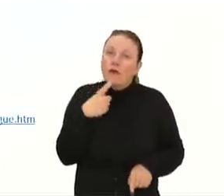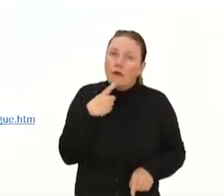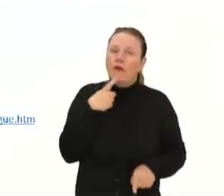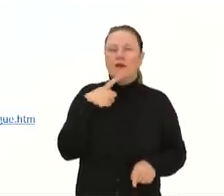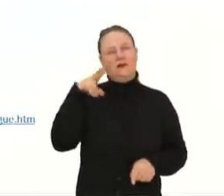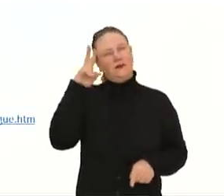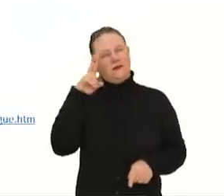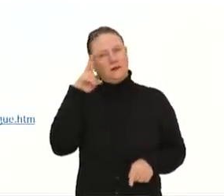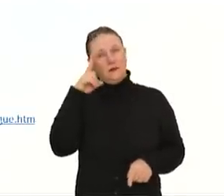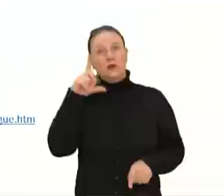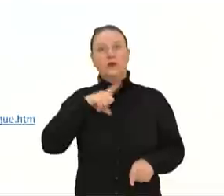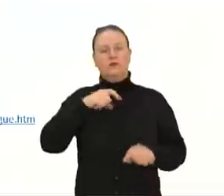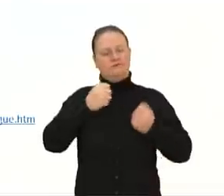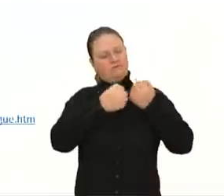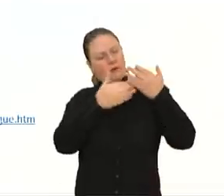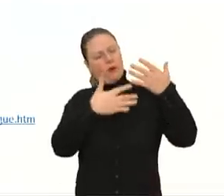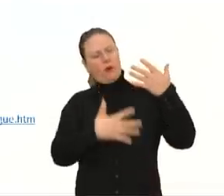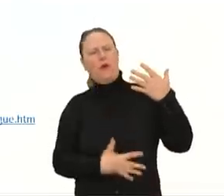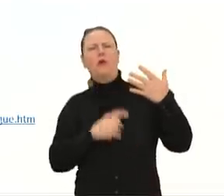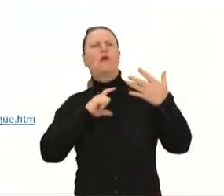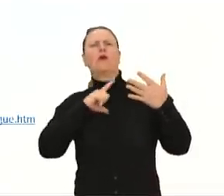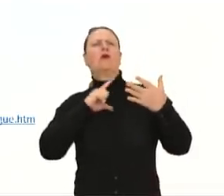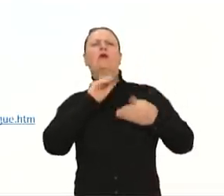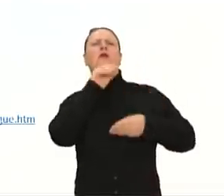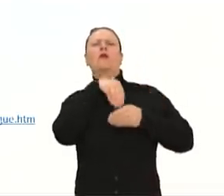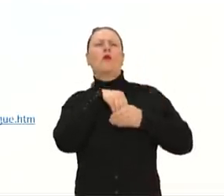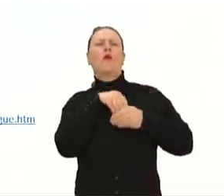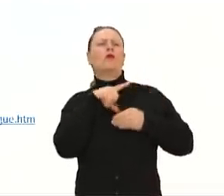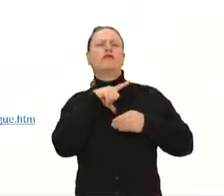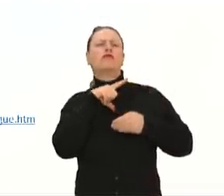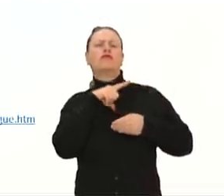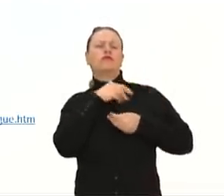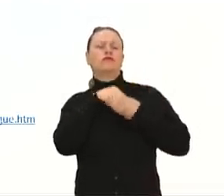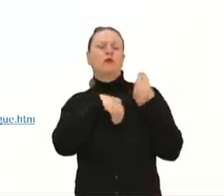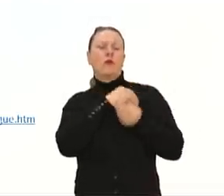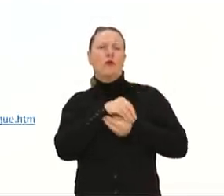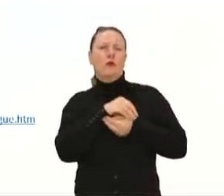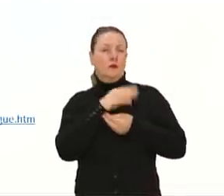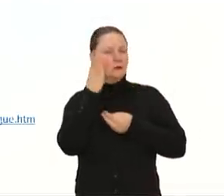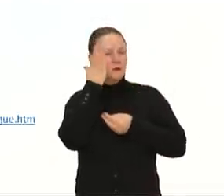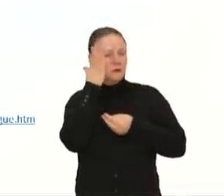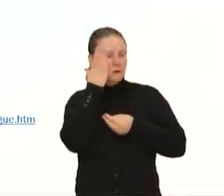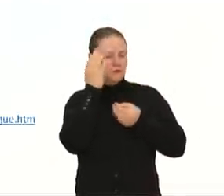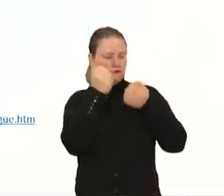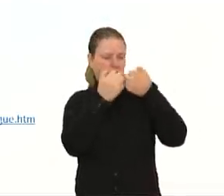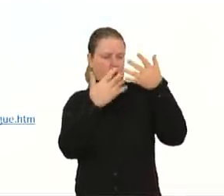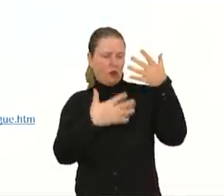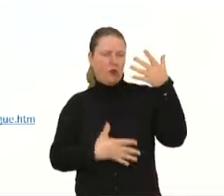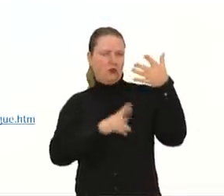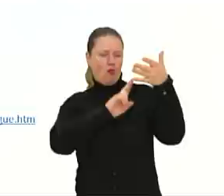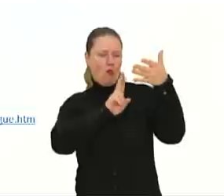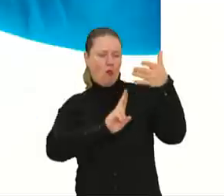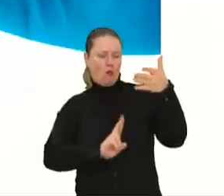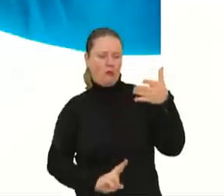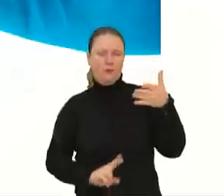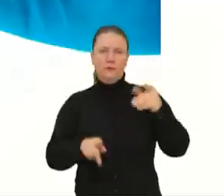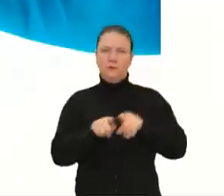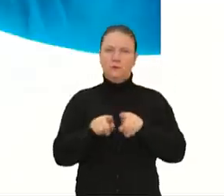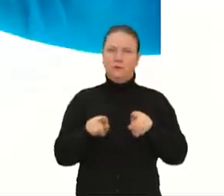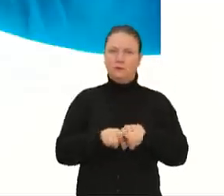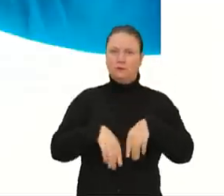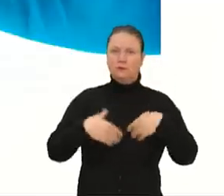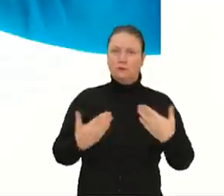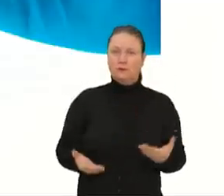estudou a composição do sangue. Então, agora a gente já sabe quais são os elementos, né, encontrados nele. E